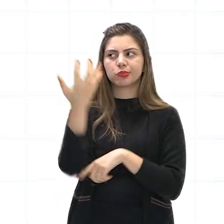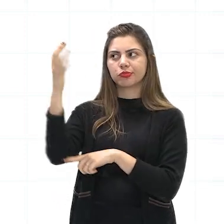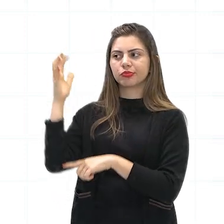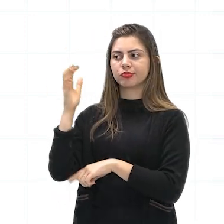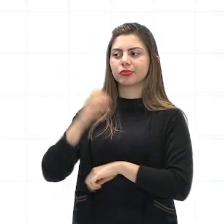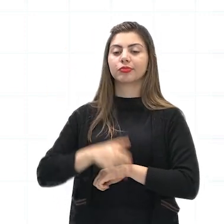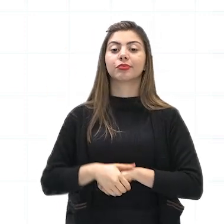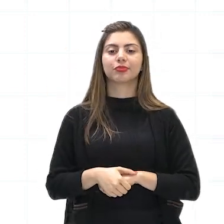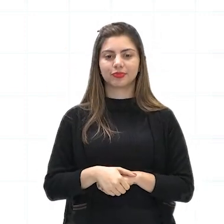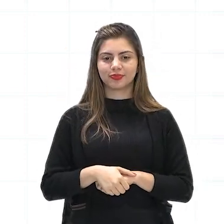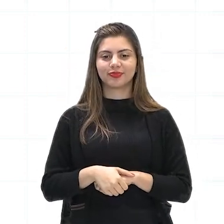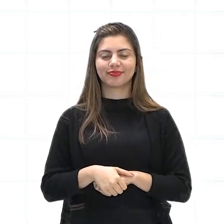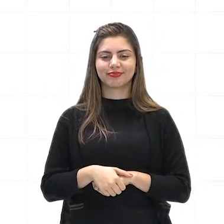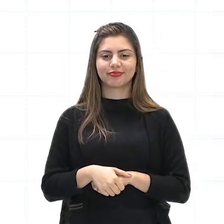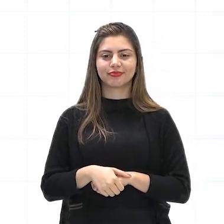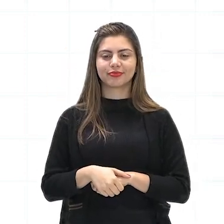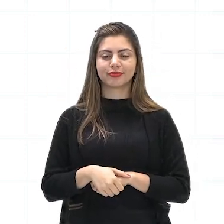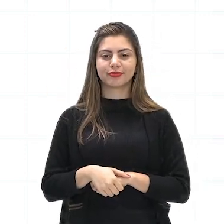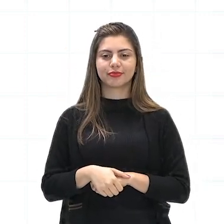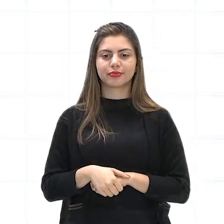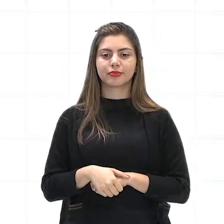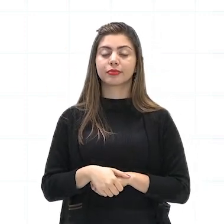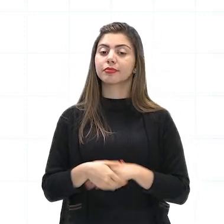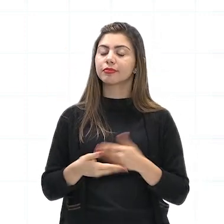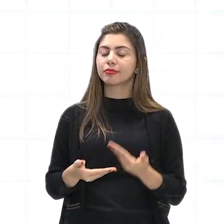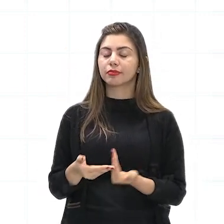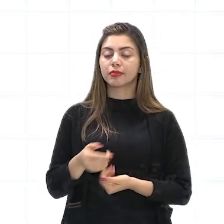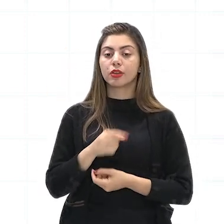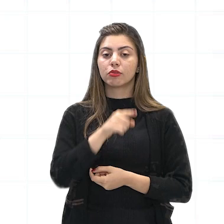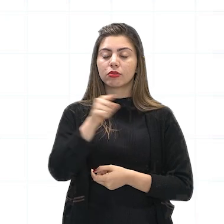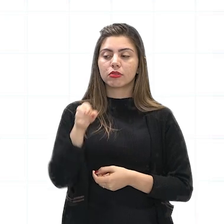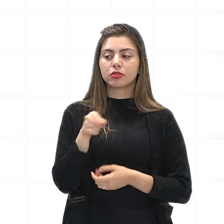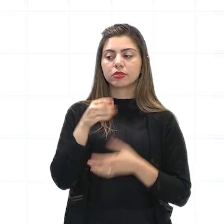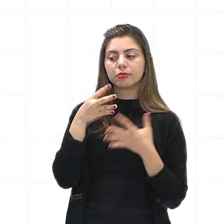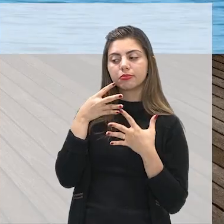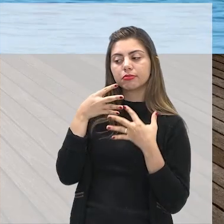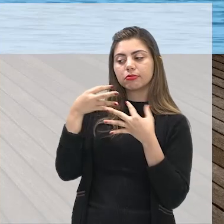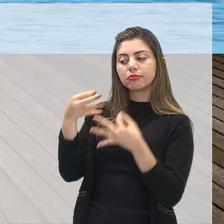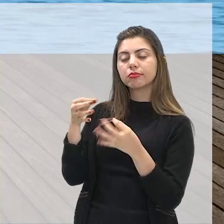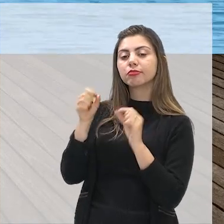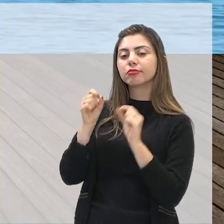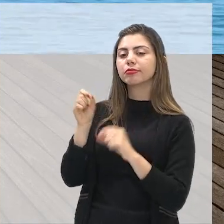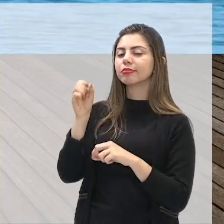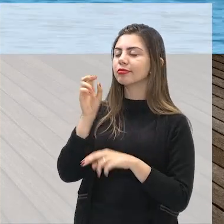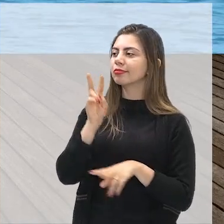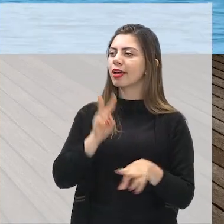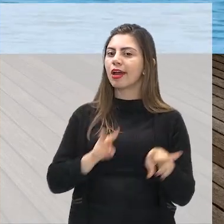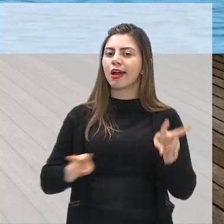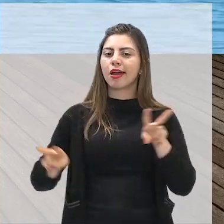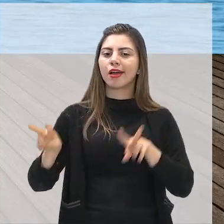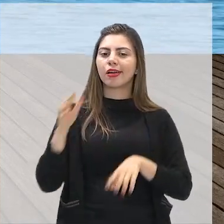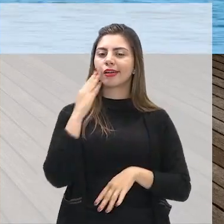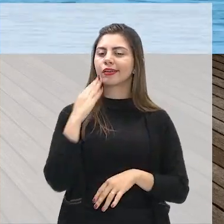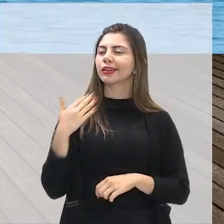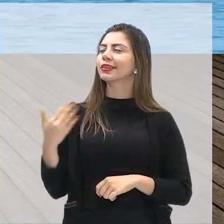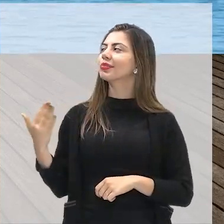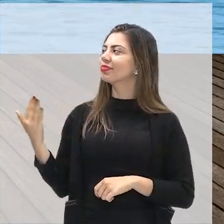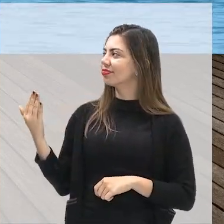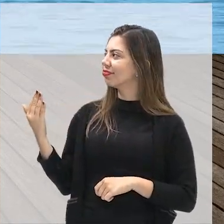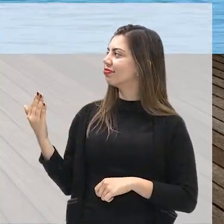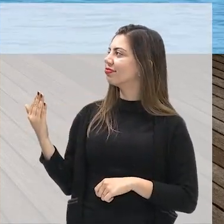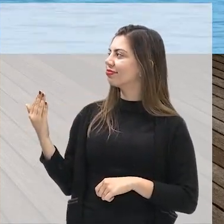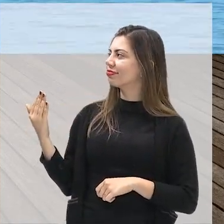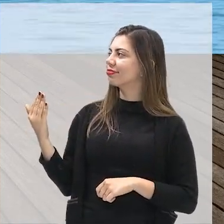natureza, certo? E agora eu já peço que vocês observem aqui o ambiente onde eu